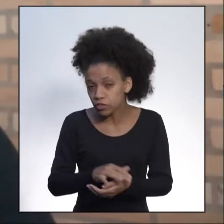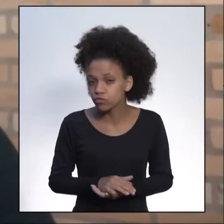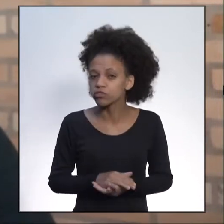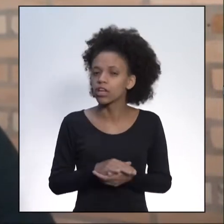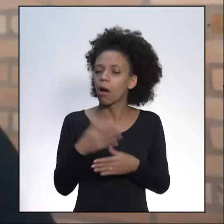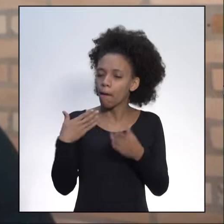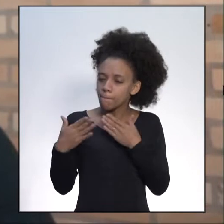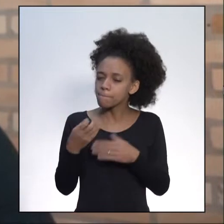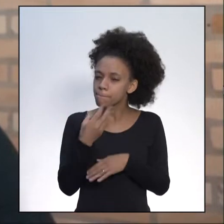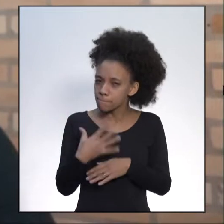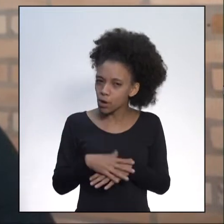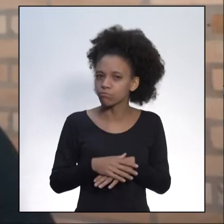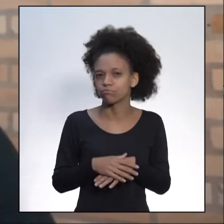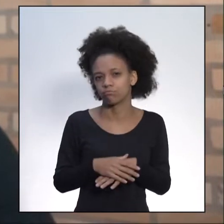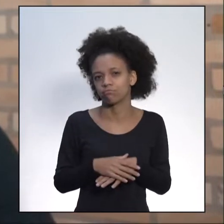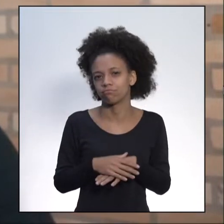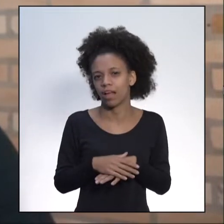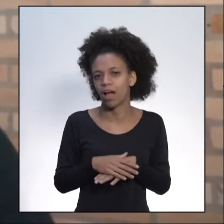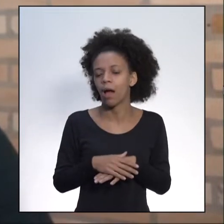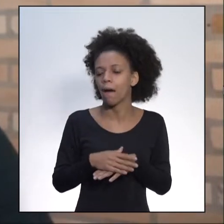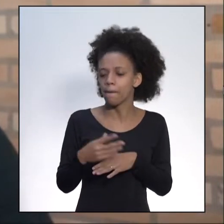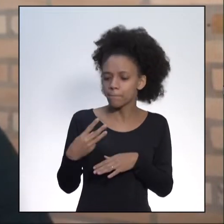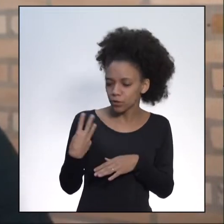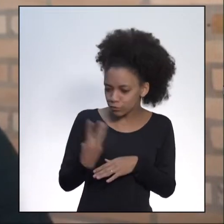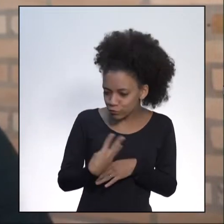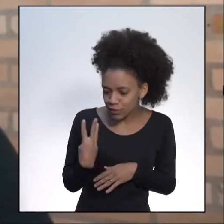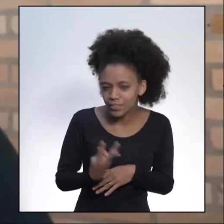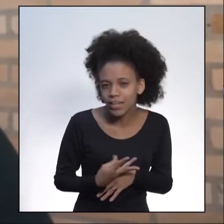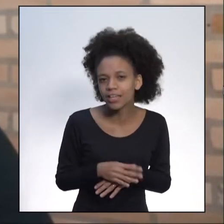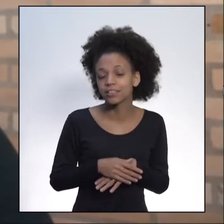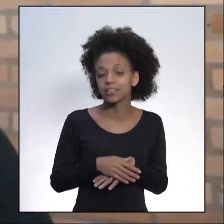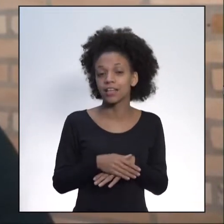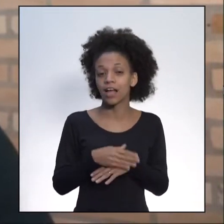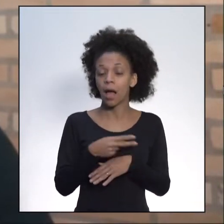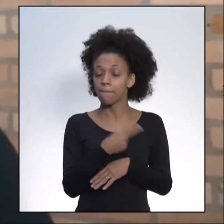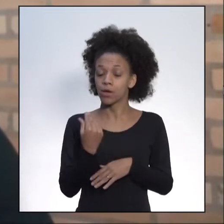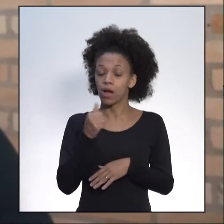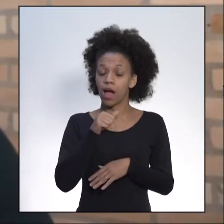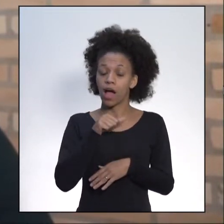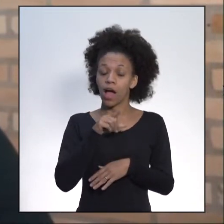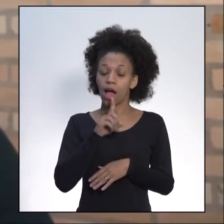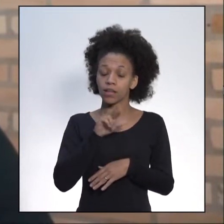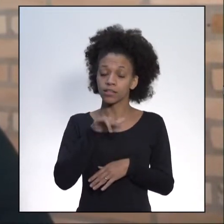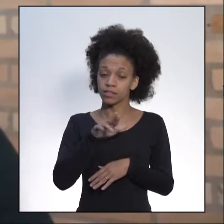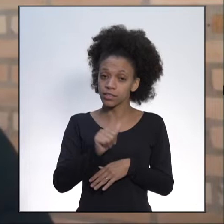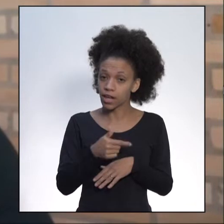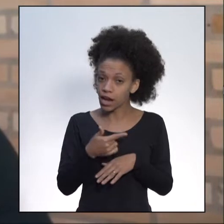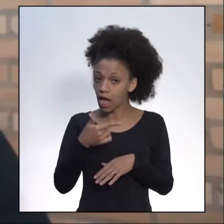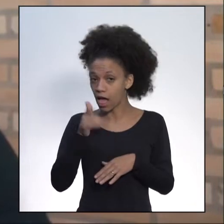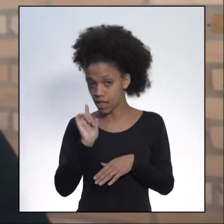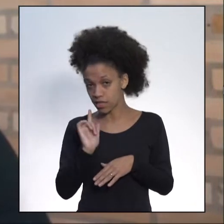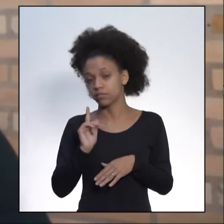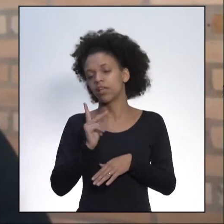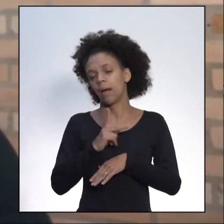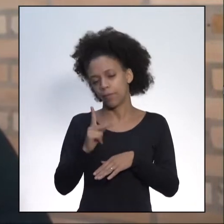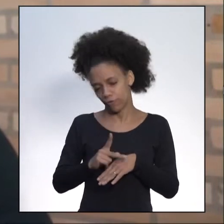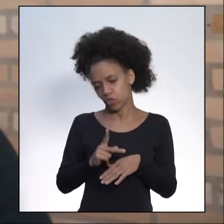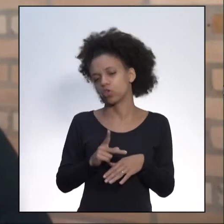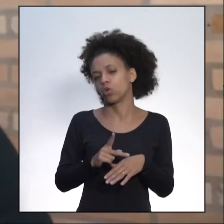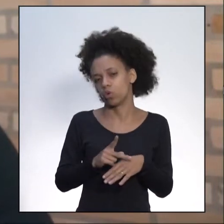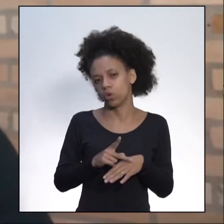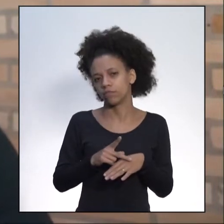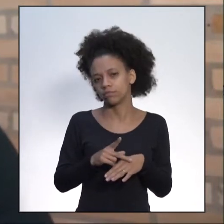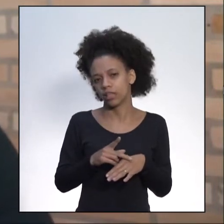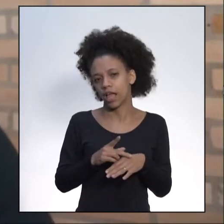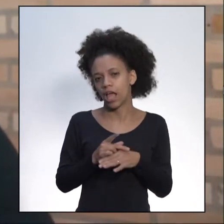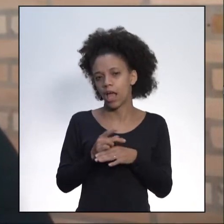um prazer poder dividir esse papo com vocês dois. Eu sou Adriana, antes de pós-doutora, como disse o João, eu sou professora, eu sou da